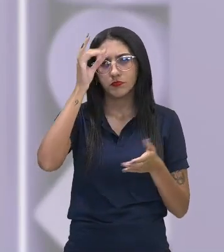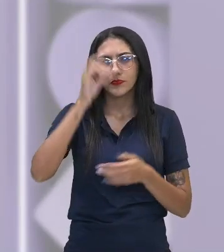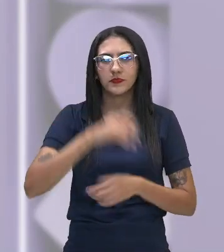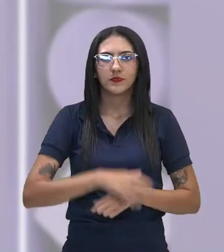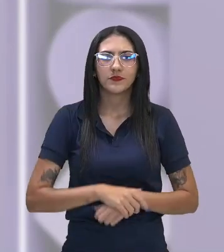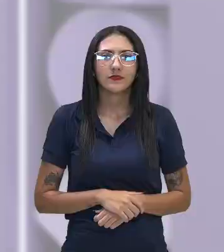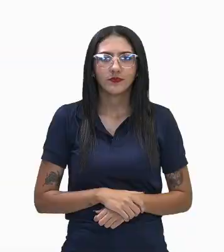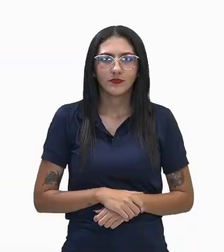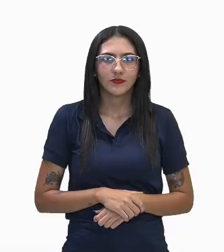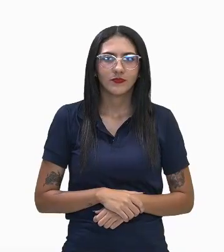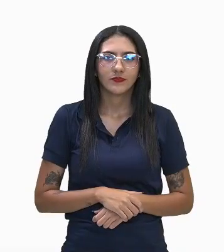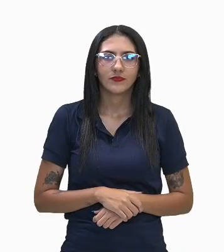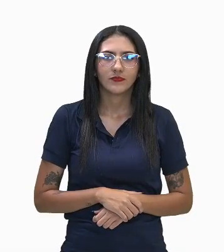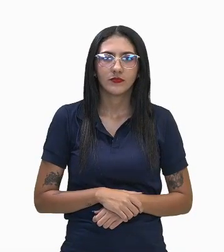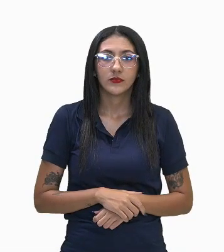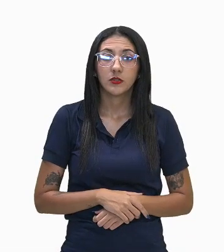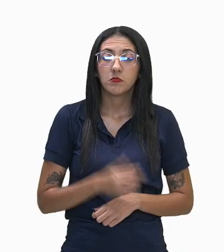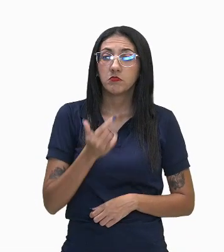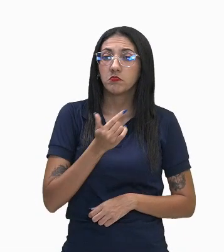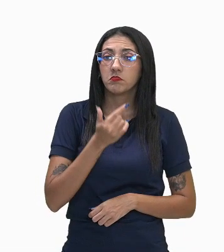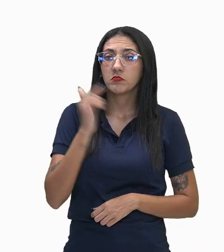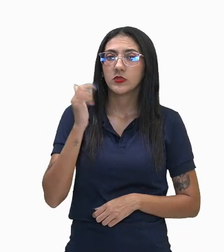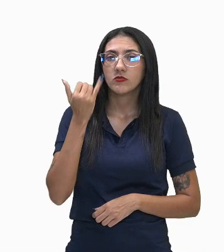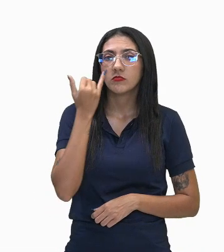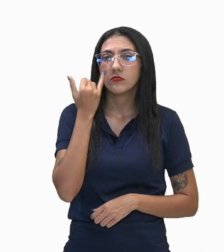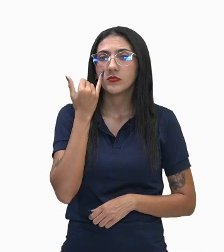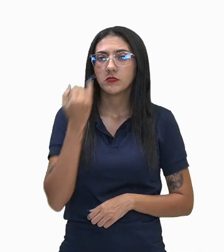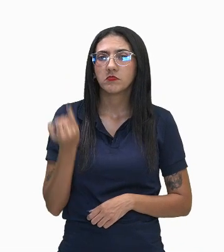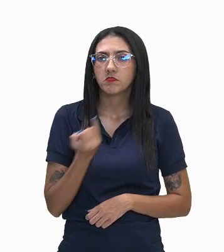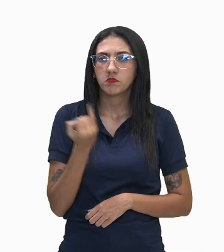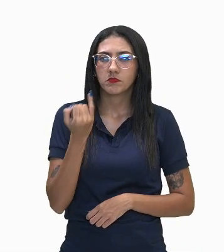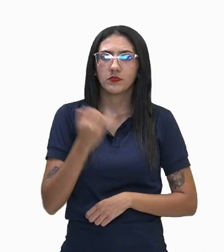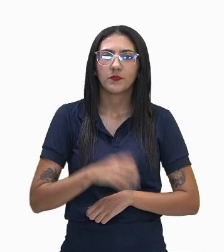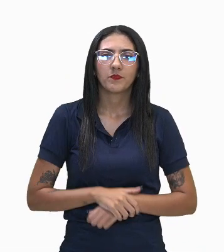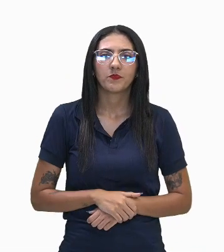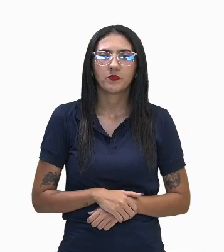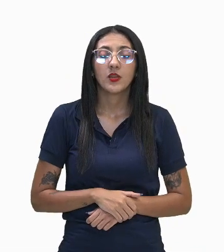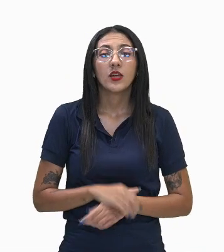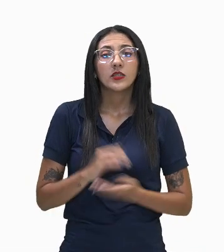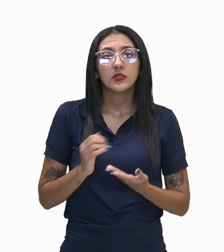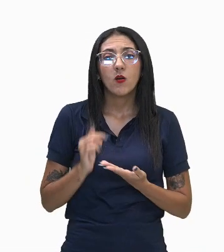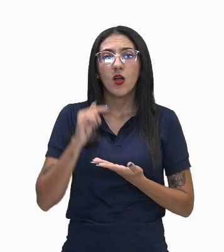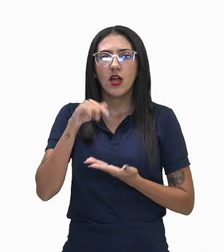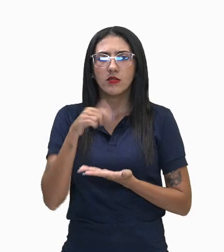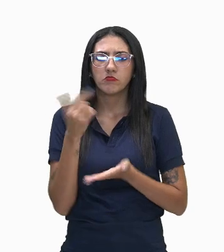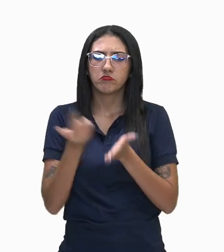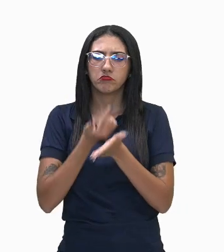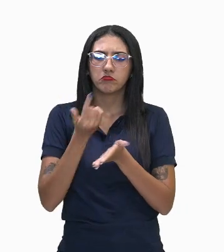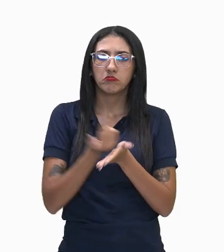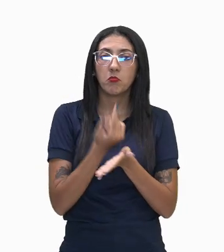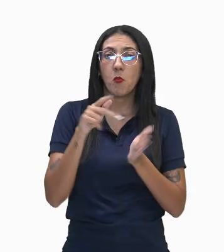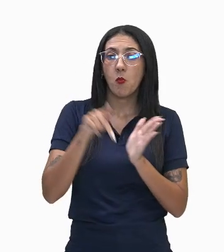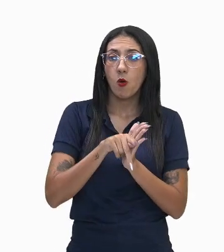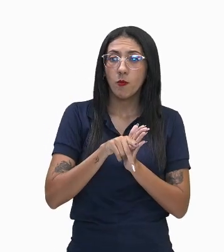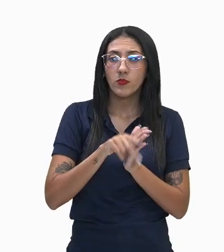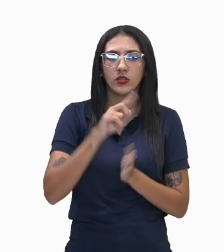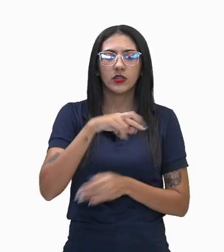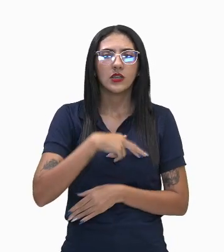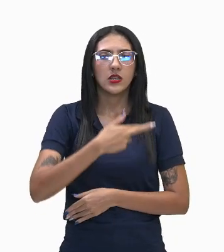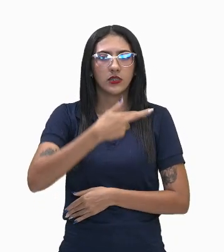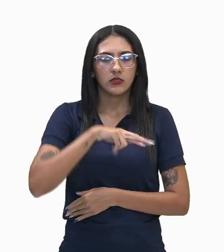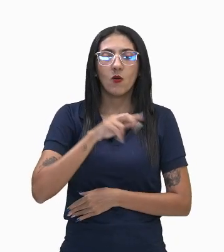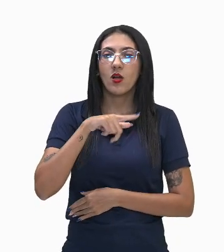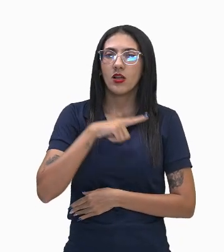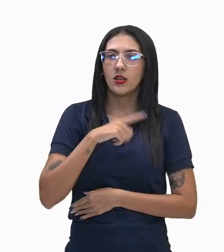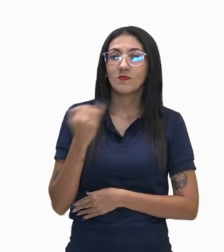outro dado que é muito importante. Como já foi falado, as escrituras sagradas de uma religião são consideradas